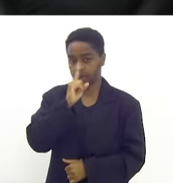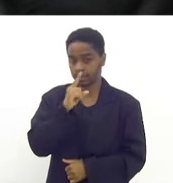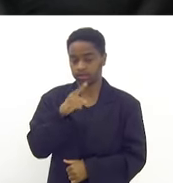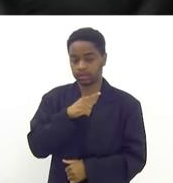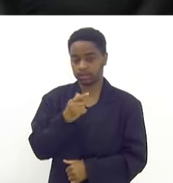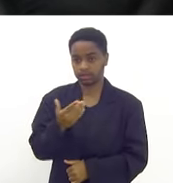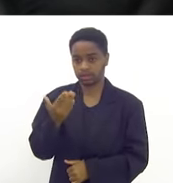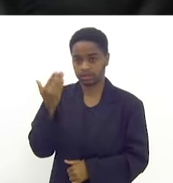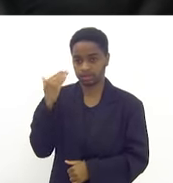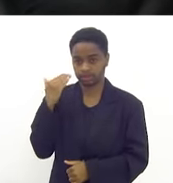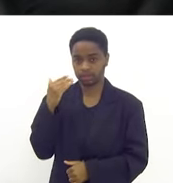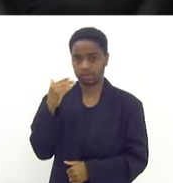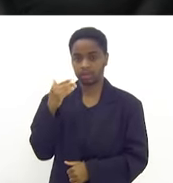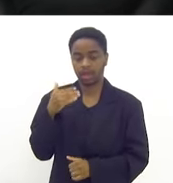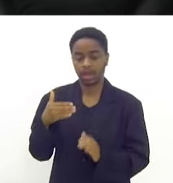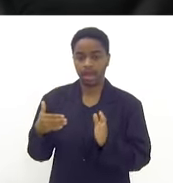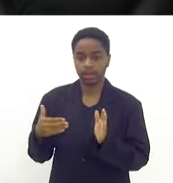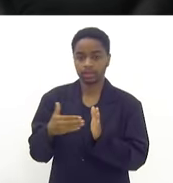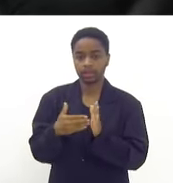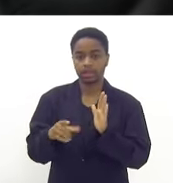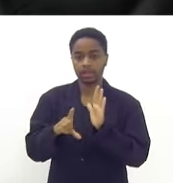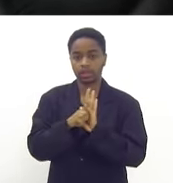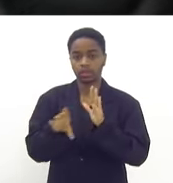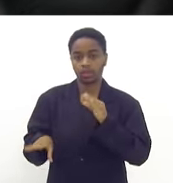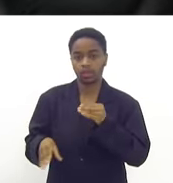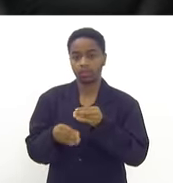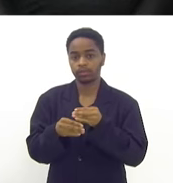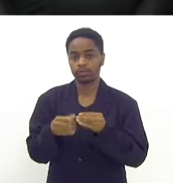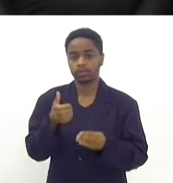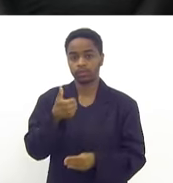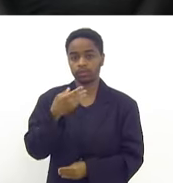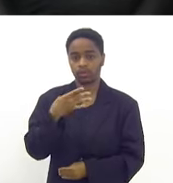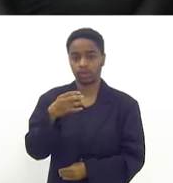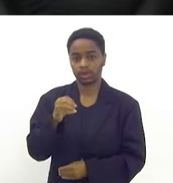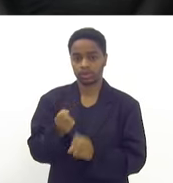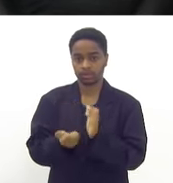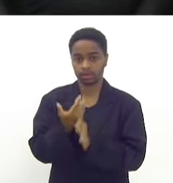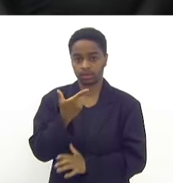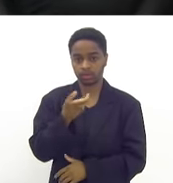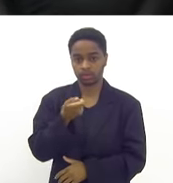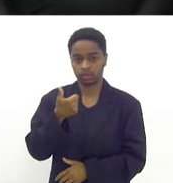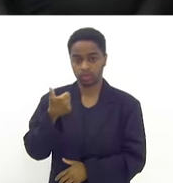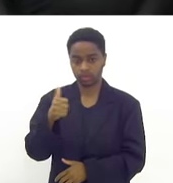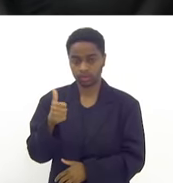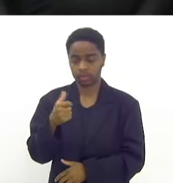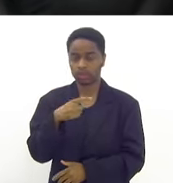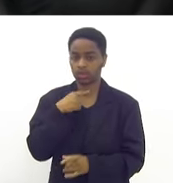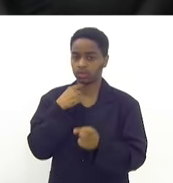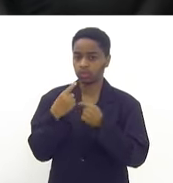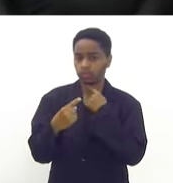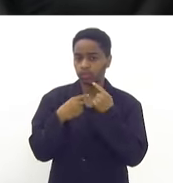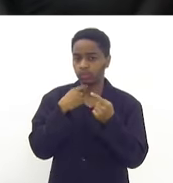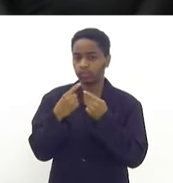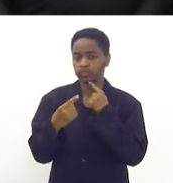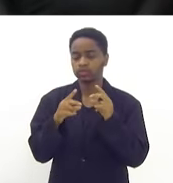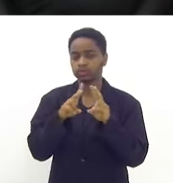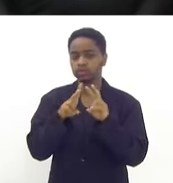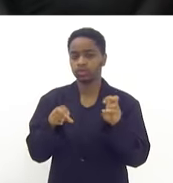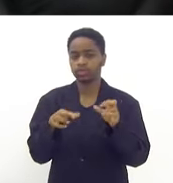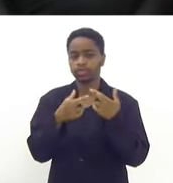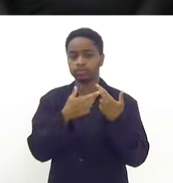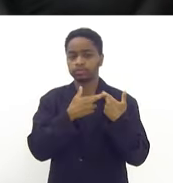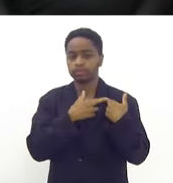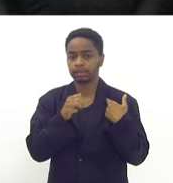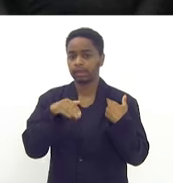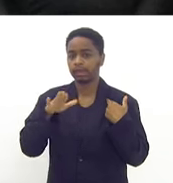o o advento da lei complementar 140 de 2011 havia muitas dúvidas com relação a competência especialmente